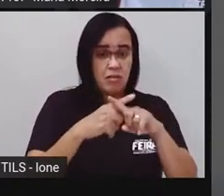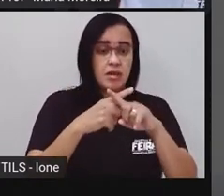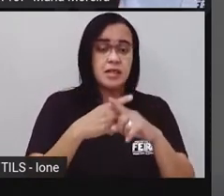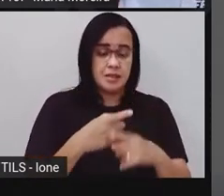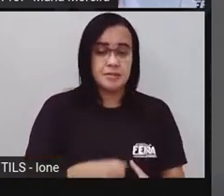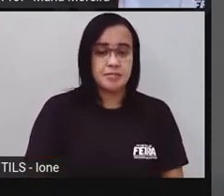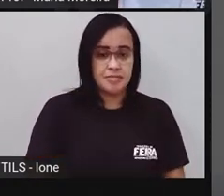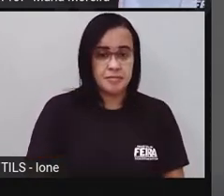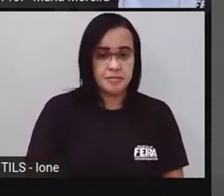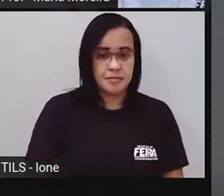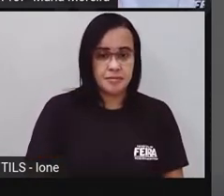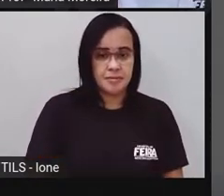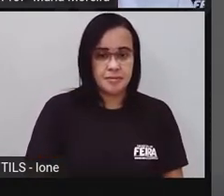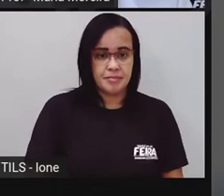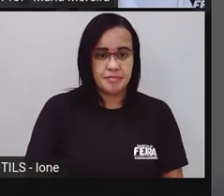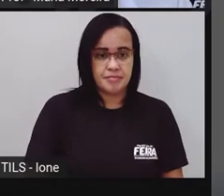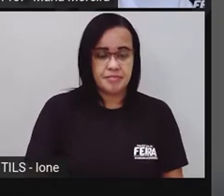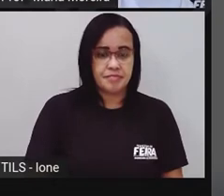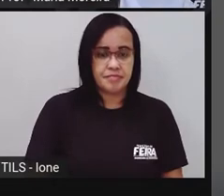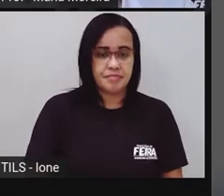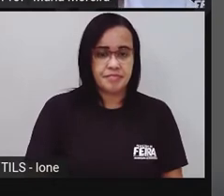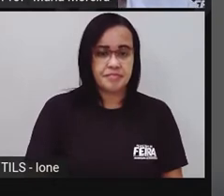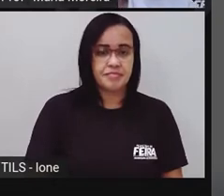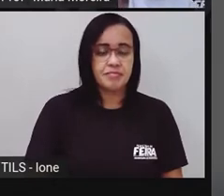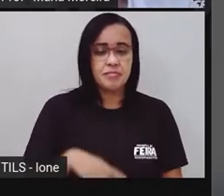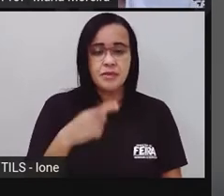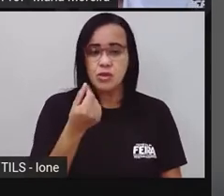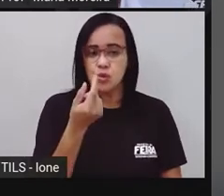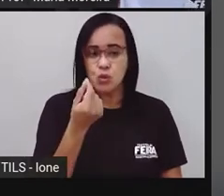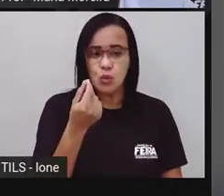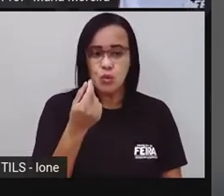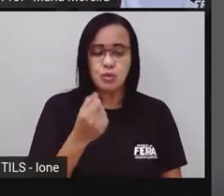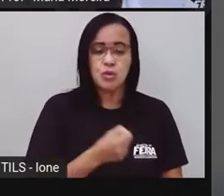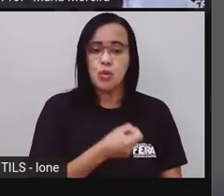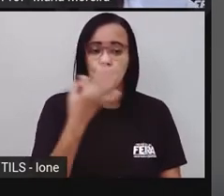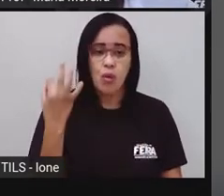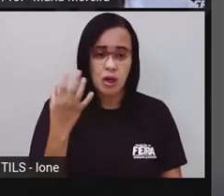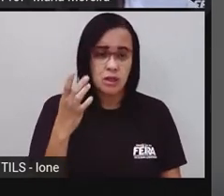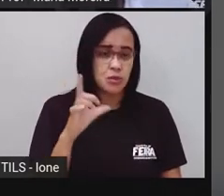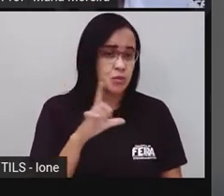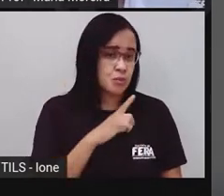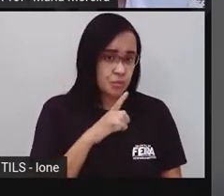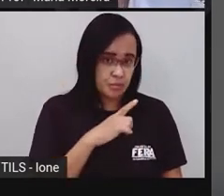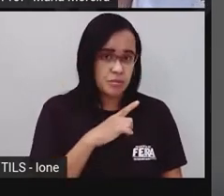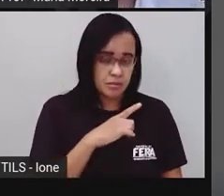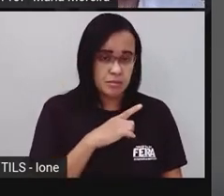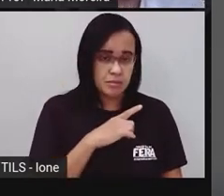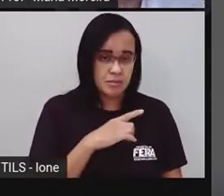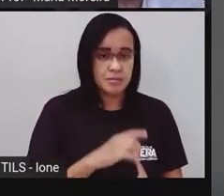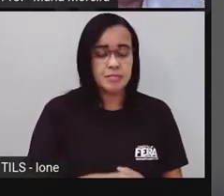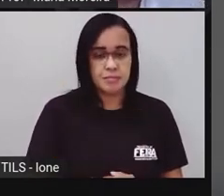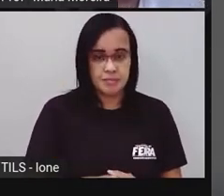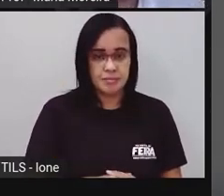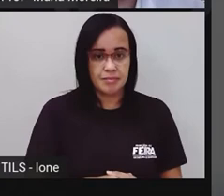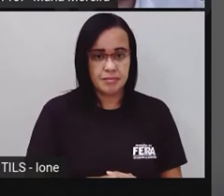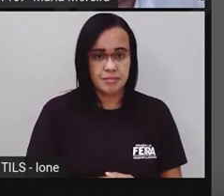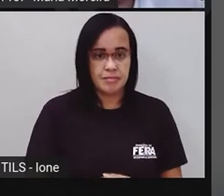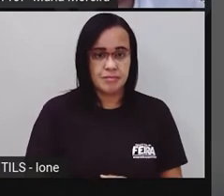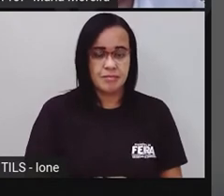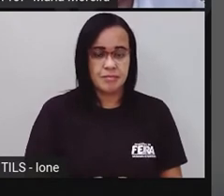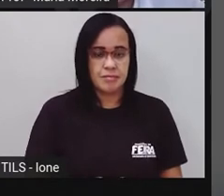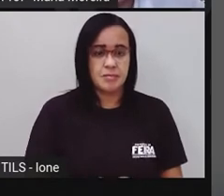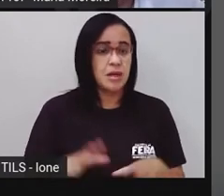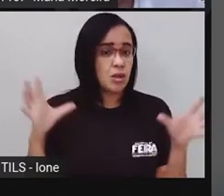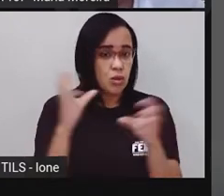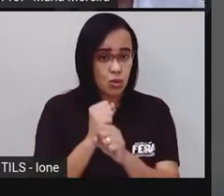bom primeiro ele pergunta a quantia representada é tantos reais né amor mas vamos contar que a gente